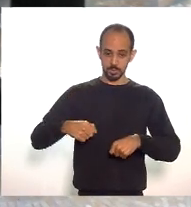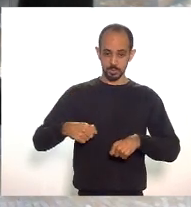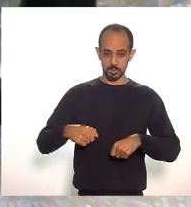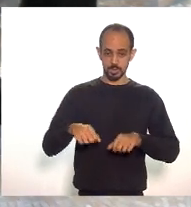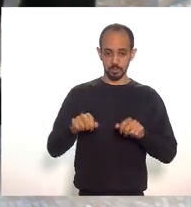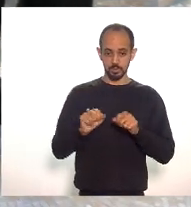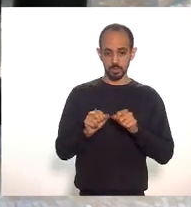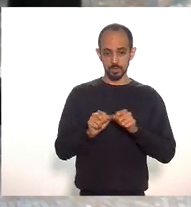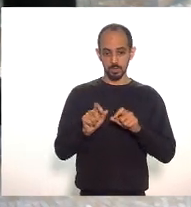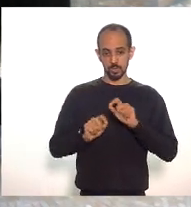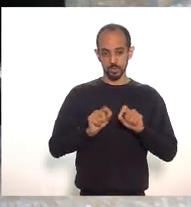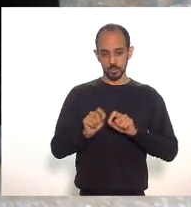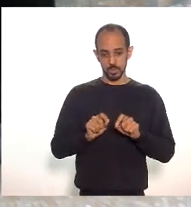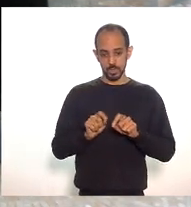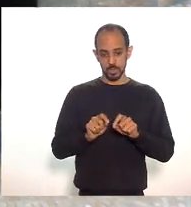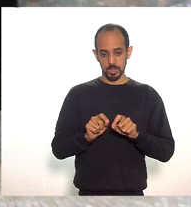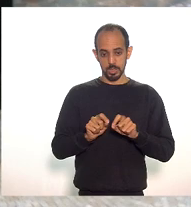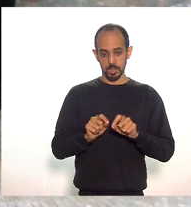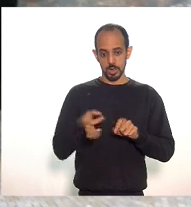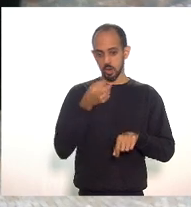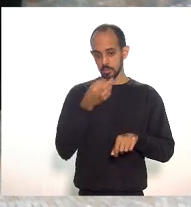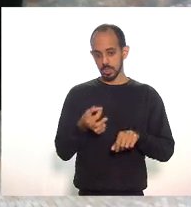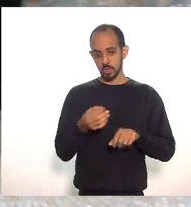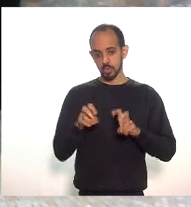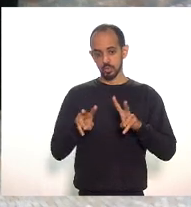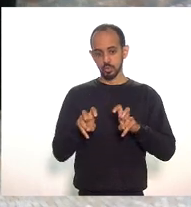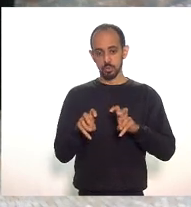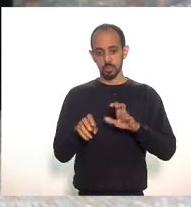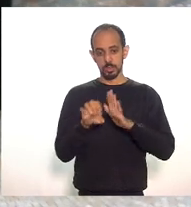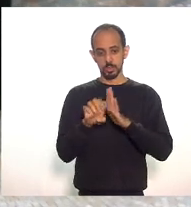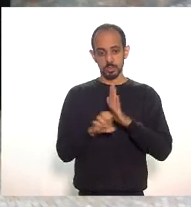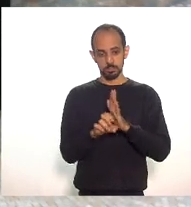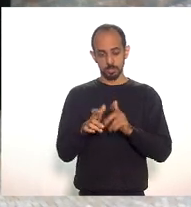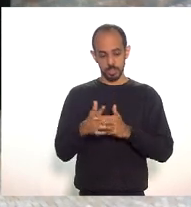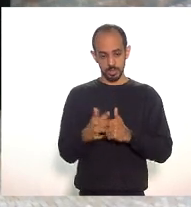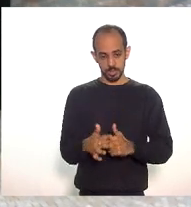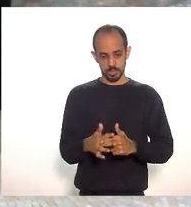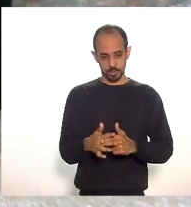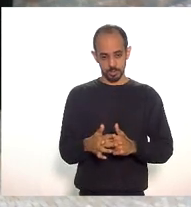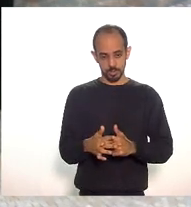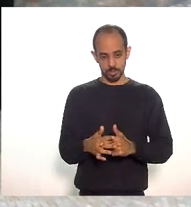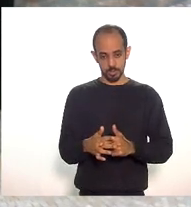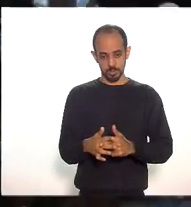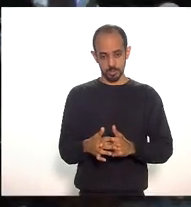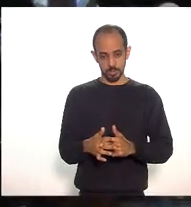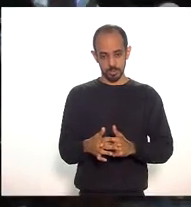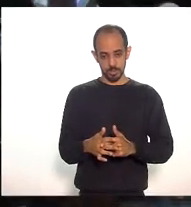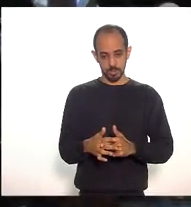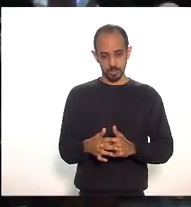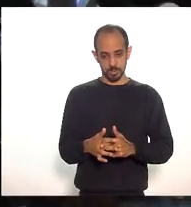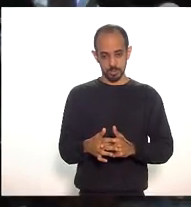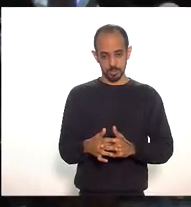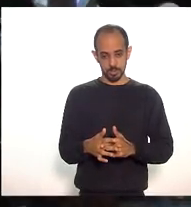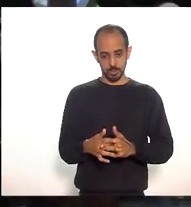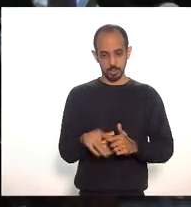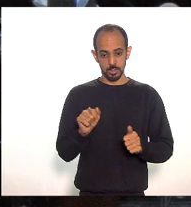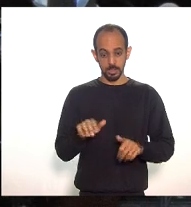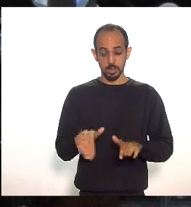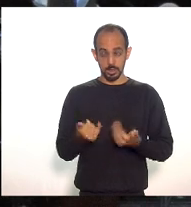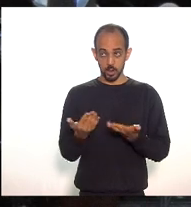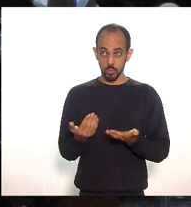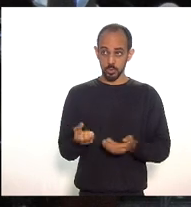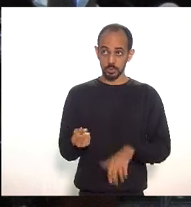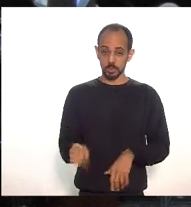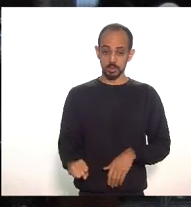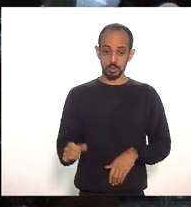aulas nós estamos fazendo o parecer sobre as emendas então é o momento as emendas e não vossa excelência se volta contando que o